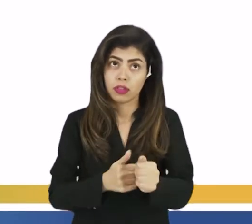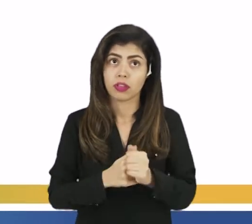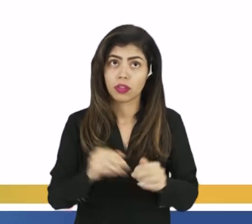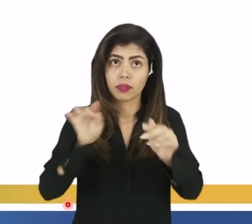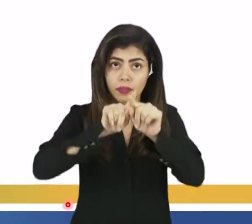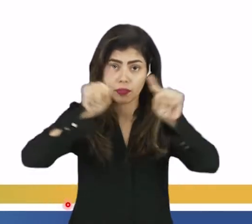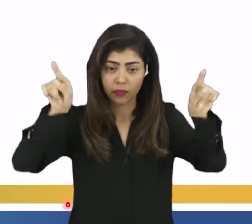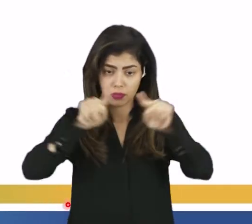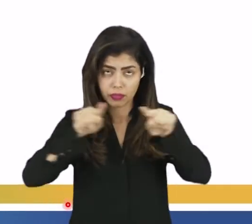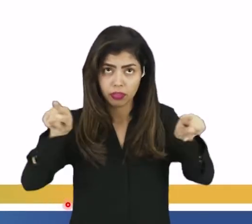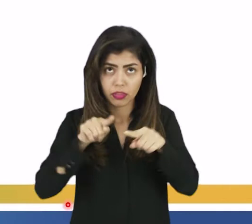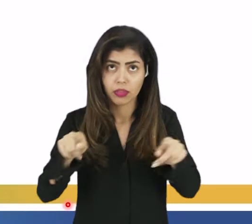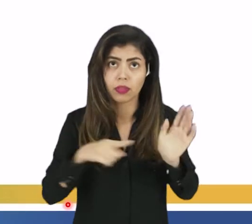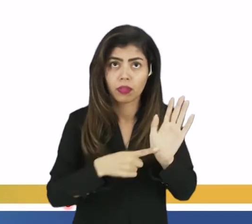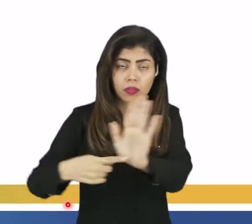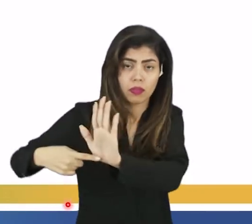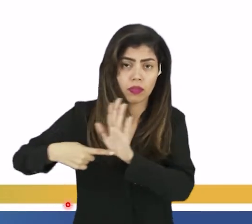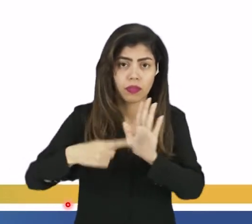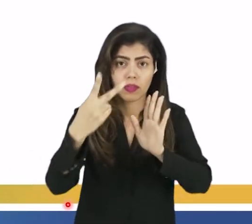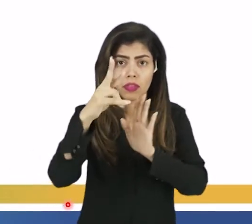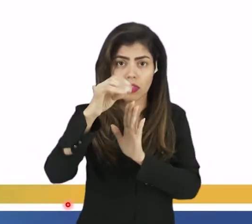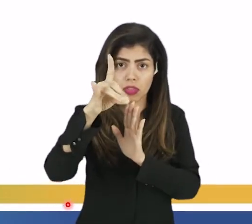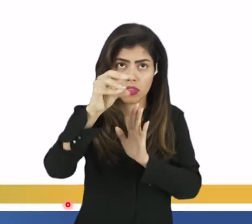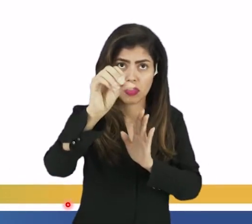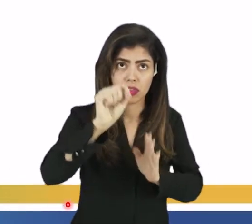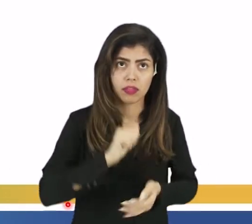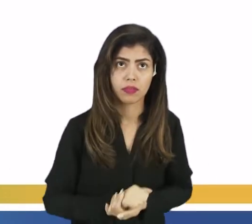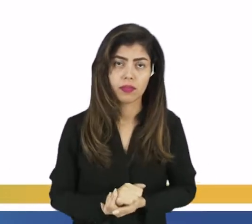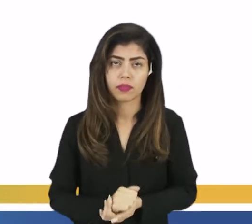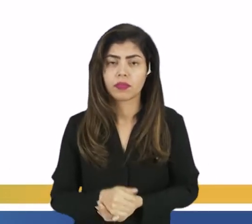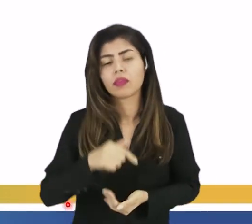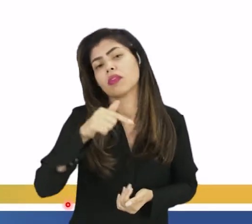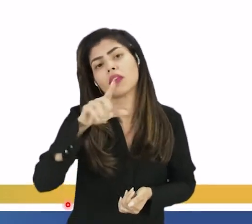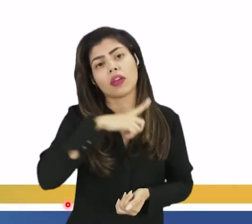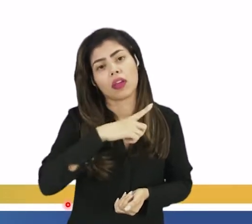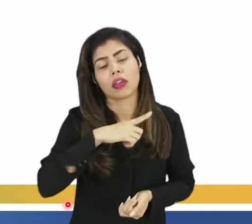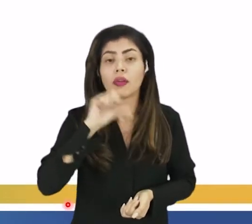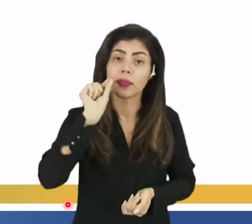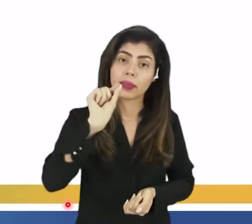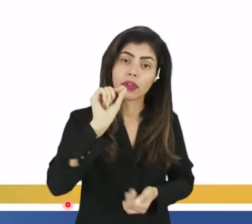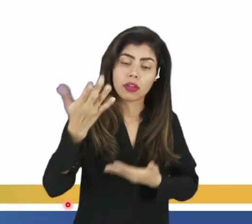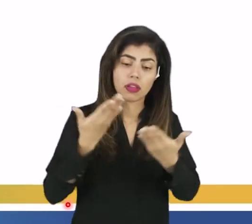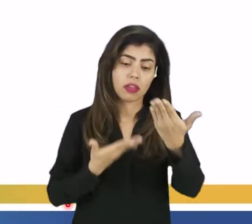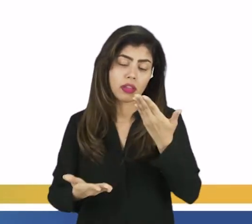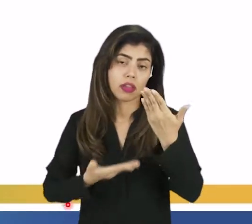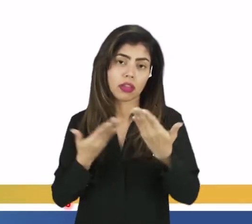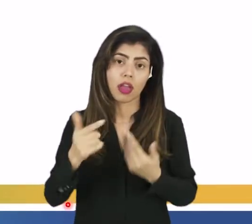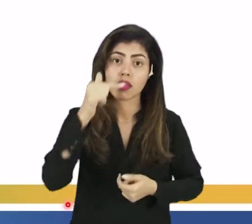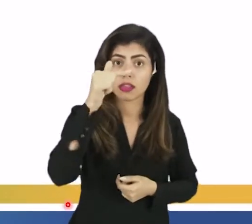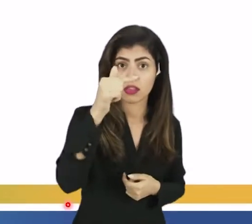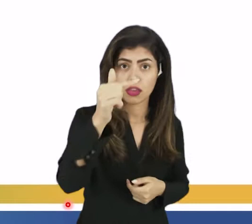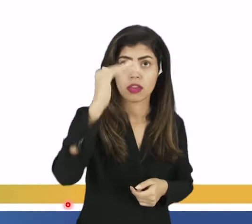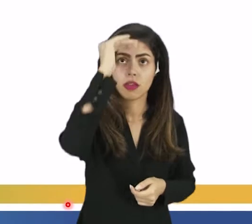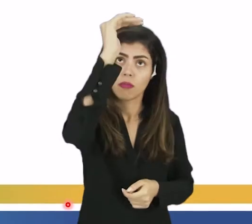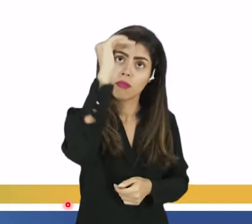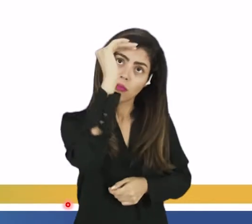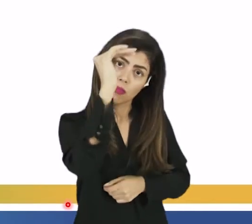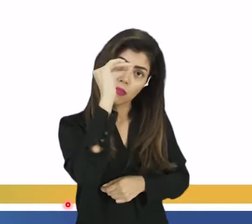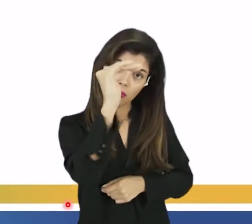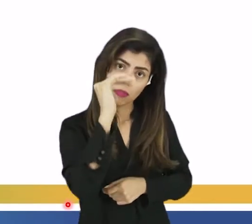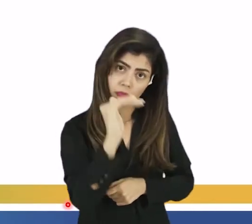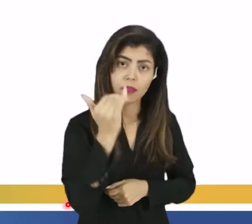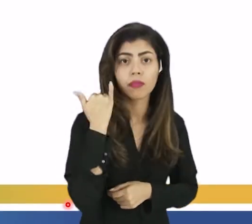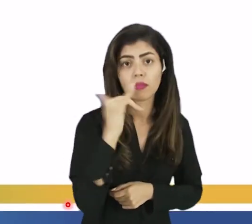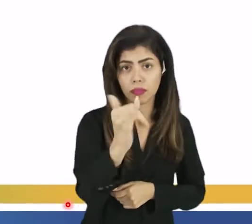que linhas horizontais que corresponde aos períodos e os períodos estão relacionados às sete camadas